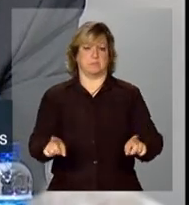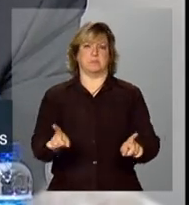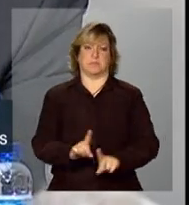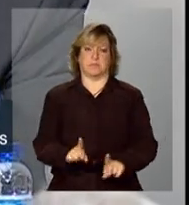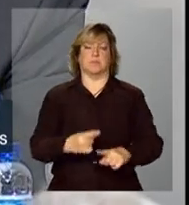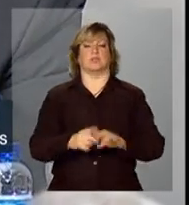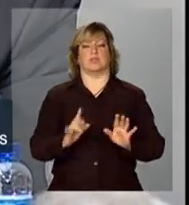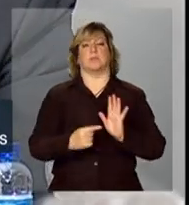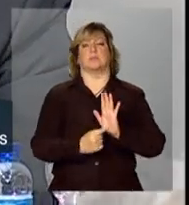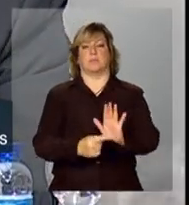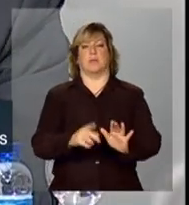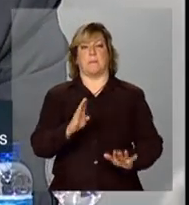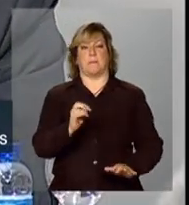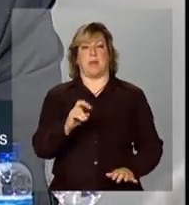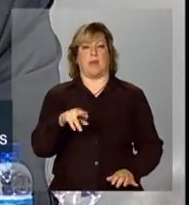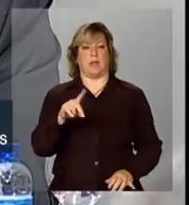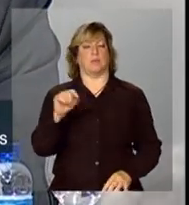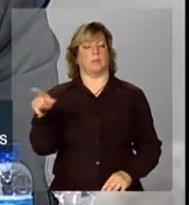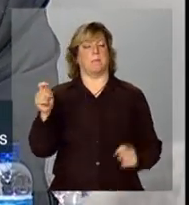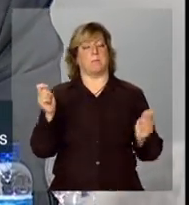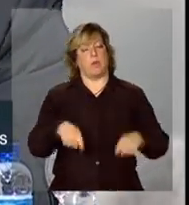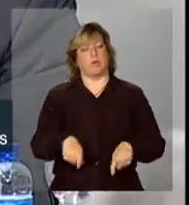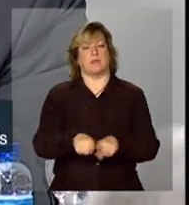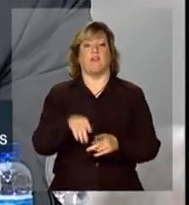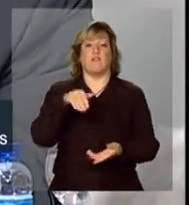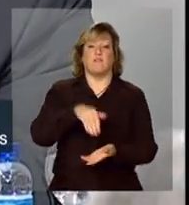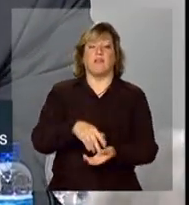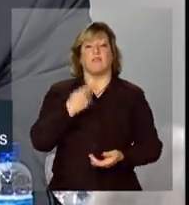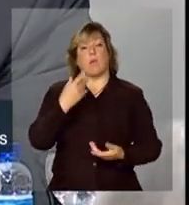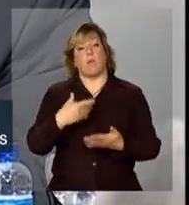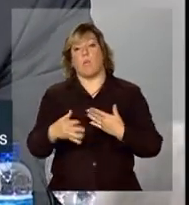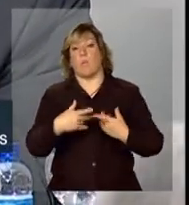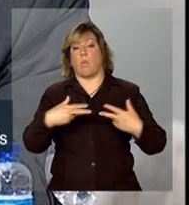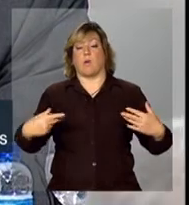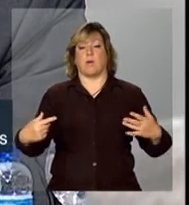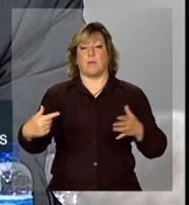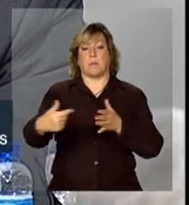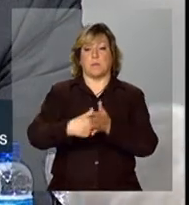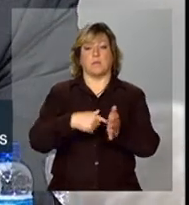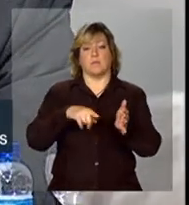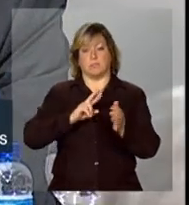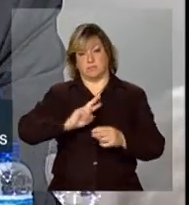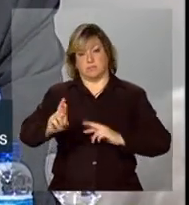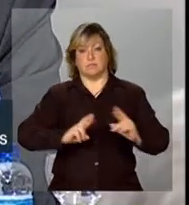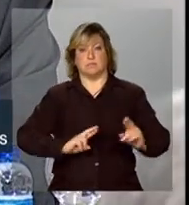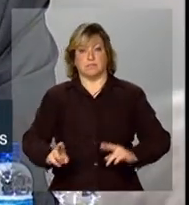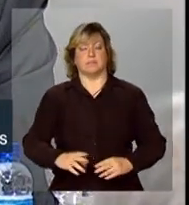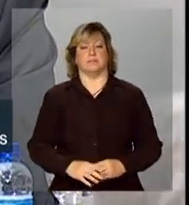foram ditos, o Bernardo poderá, no fim, também elucidar qualquer pergunta a respeito, não é, Bernardo, eventualmente.